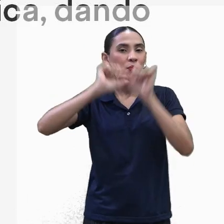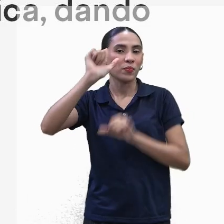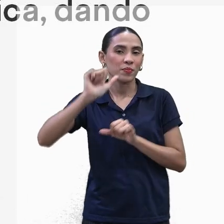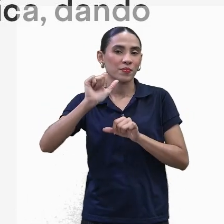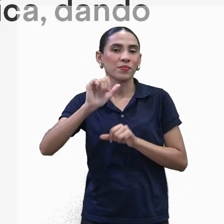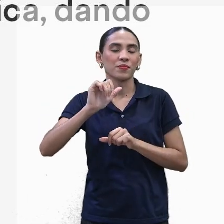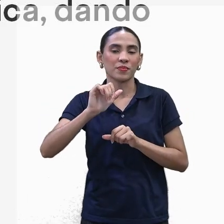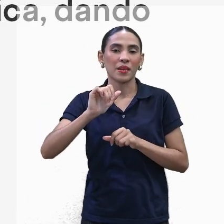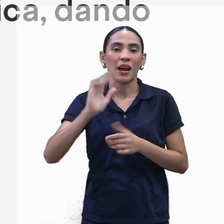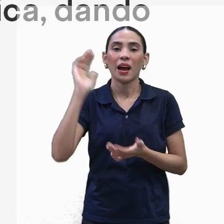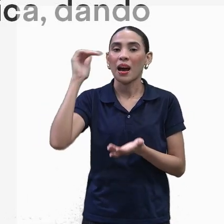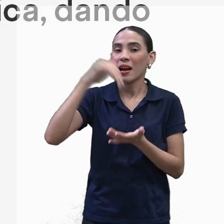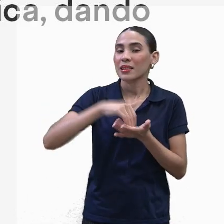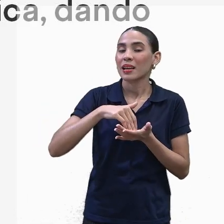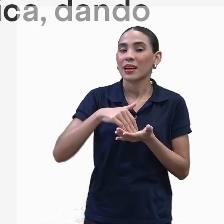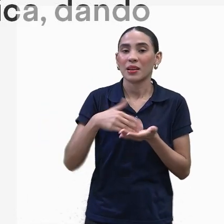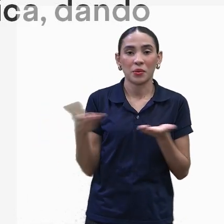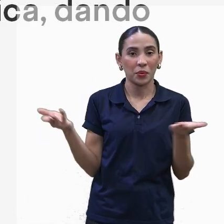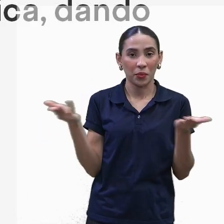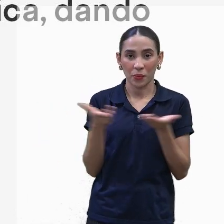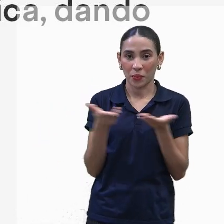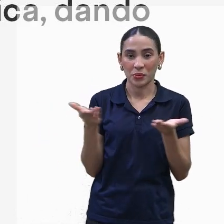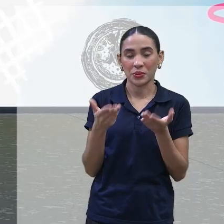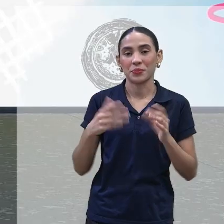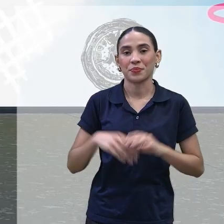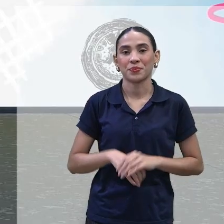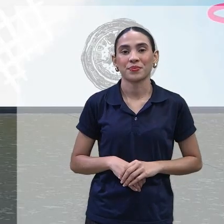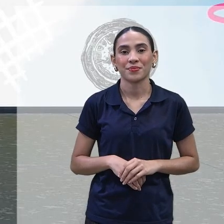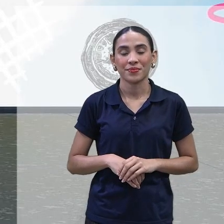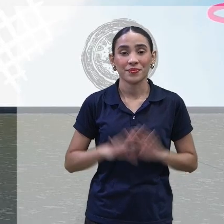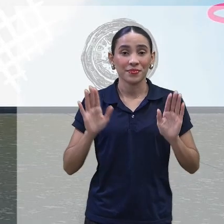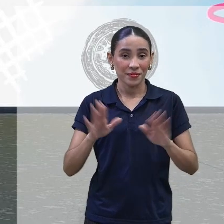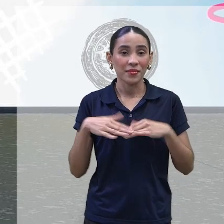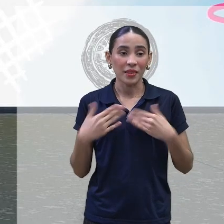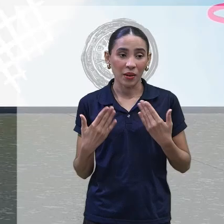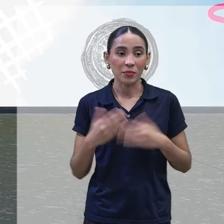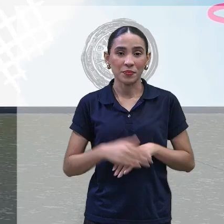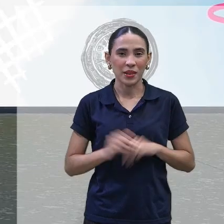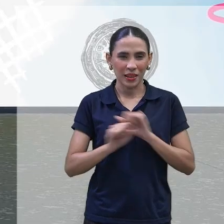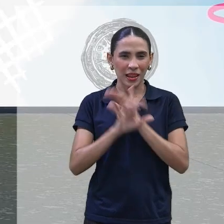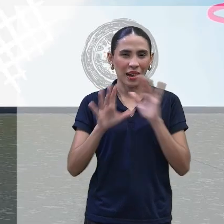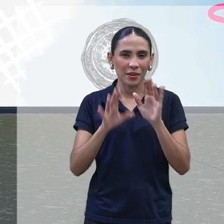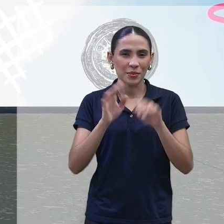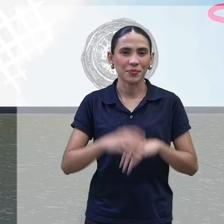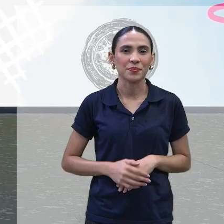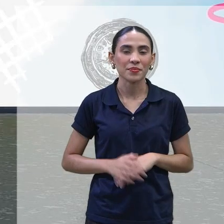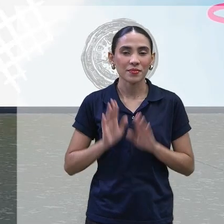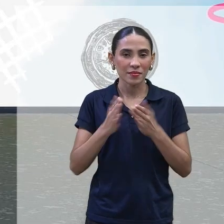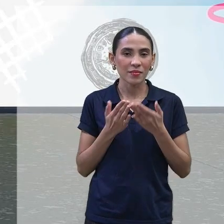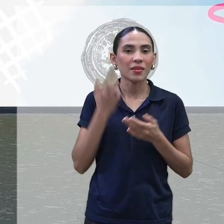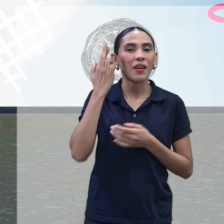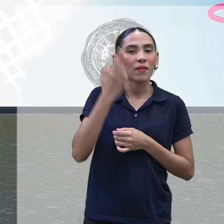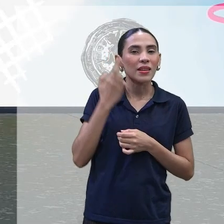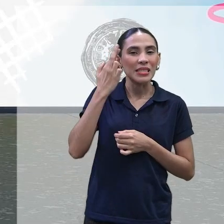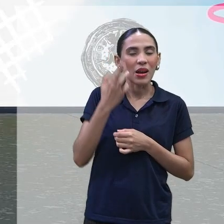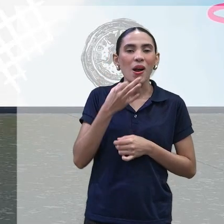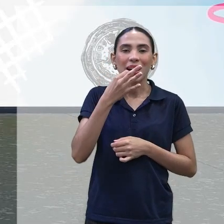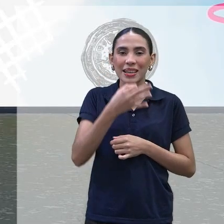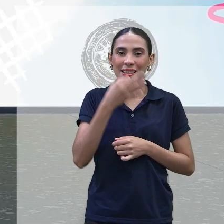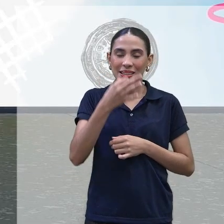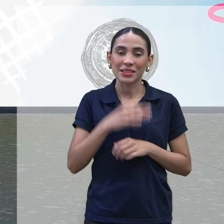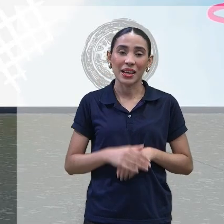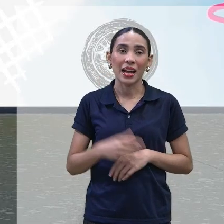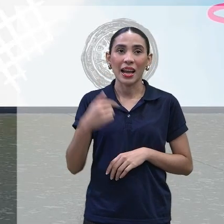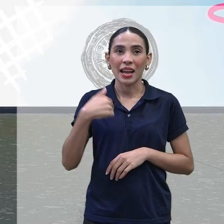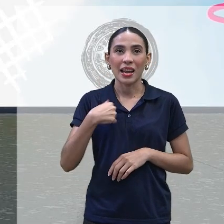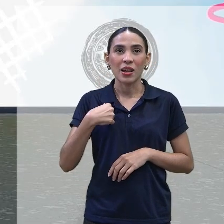ocidental até os nossos dias atuais. Tá claro isso daí? Olha só, essa reflexão crítica. Então, quando